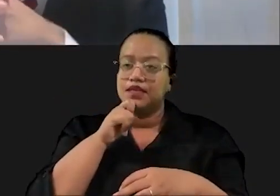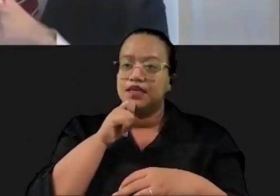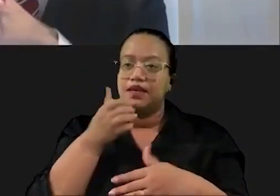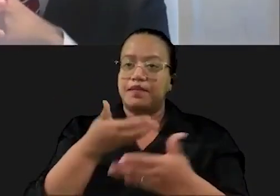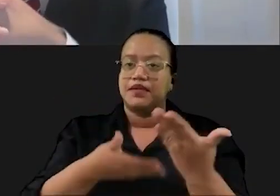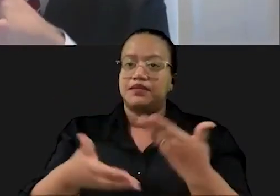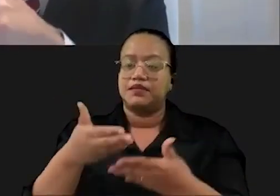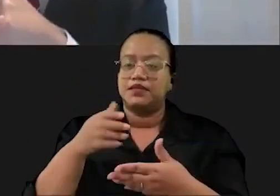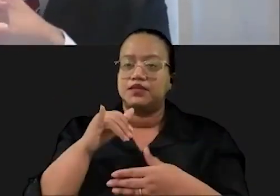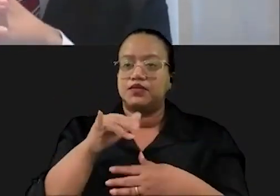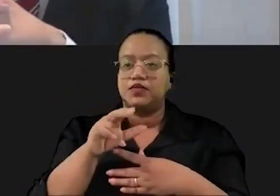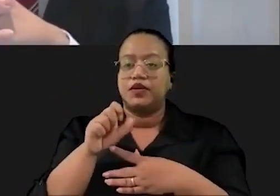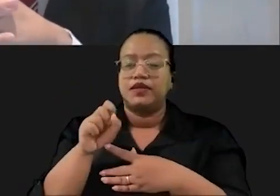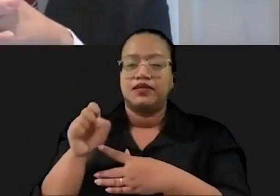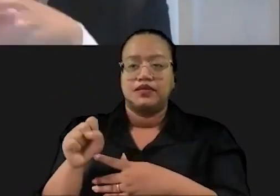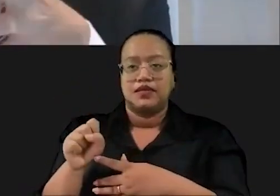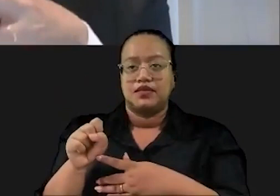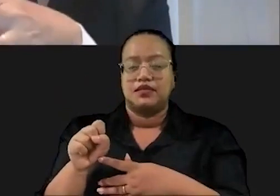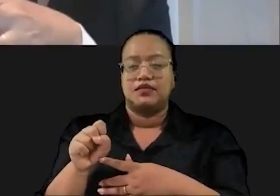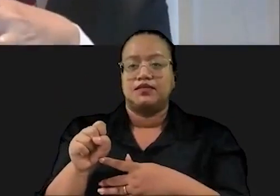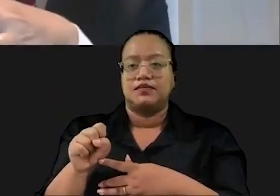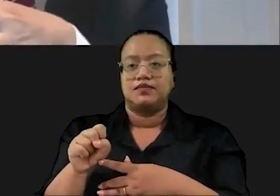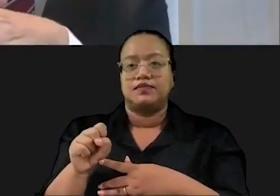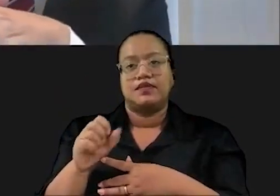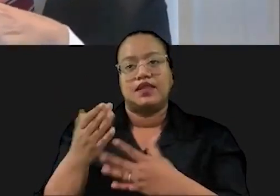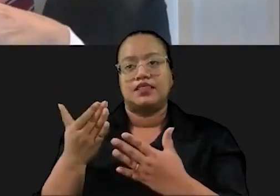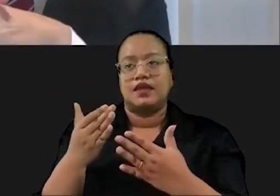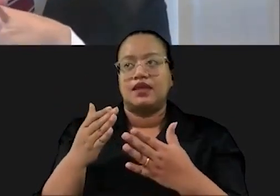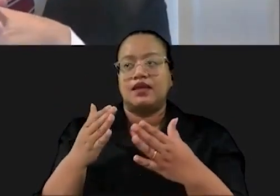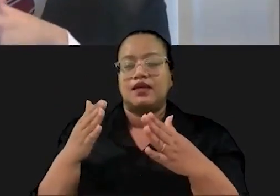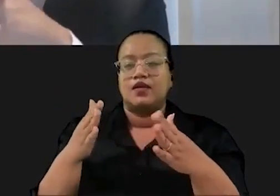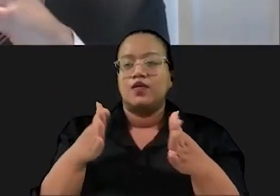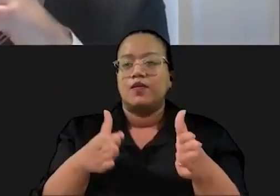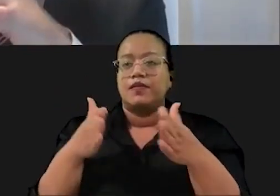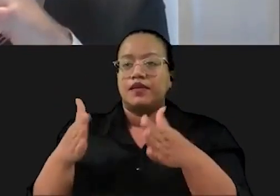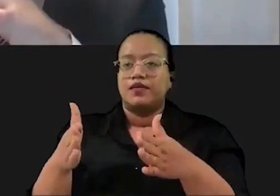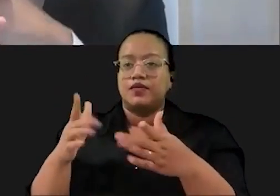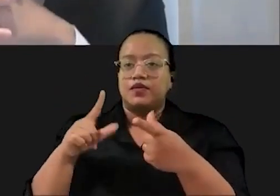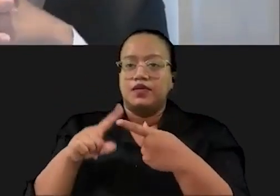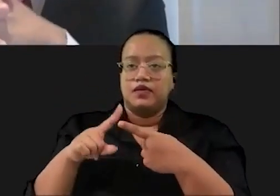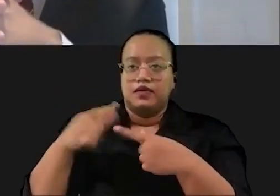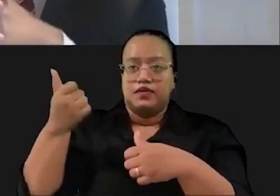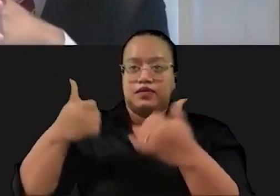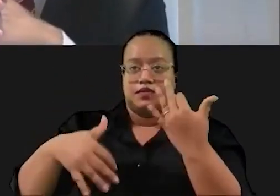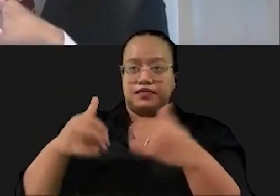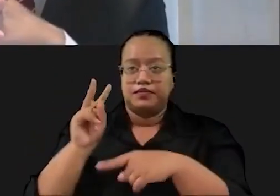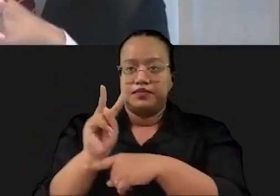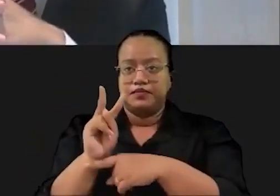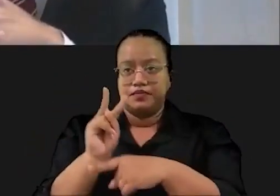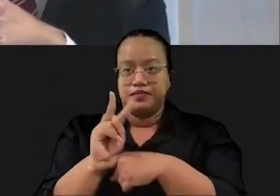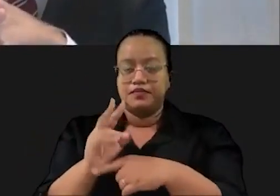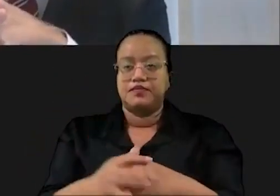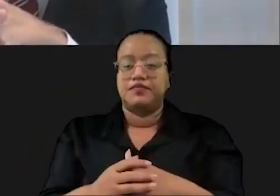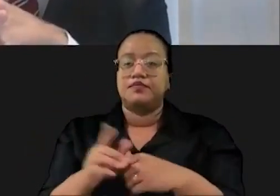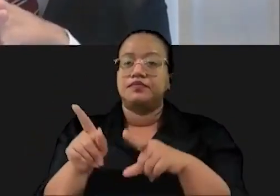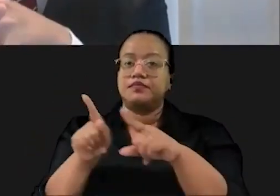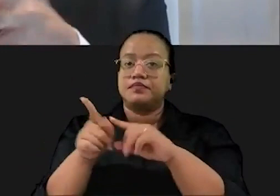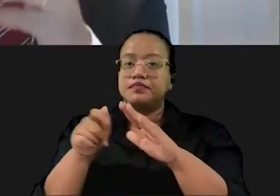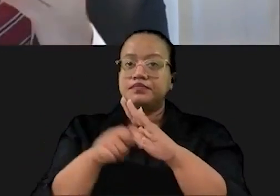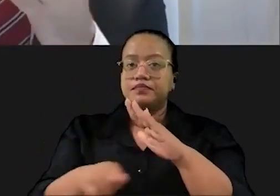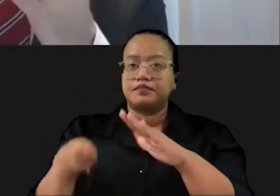de contrarrazões. Além dessa atualização, que foi muito importante, remodelando toda a pauta, todo o